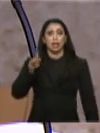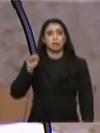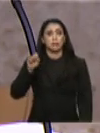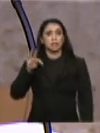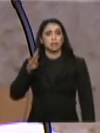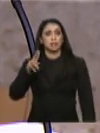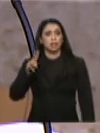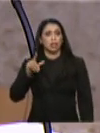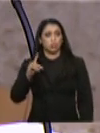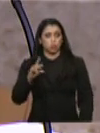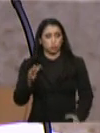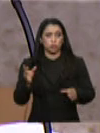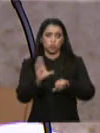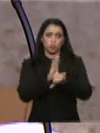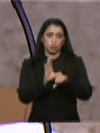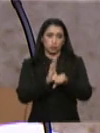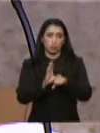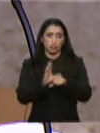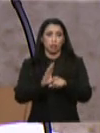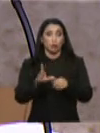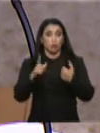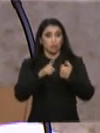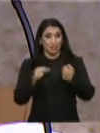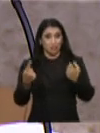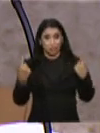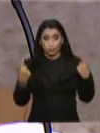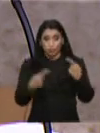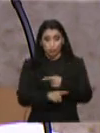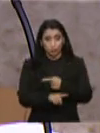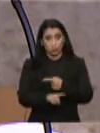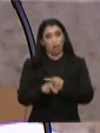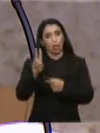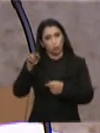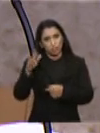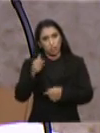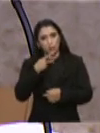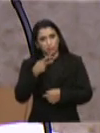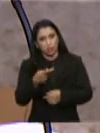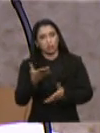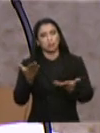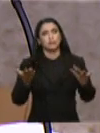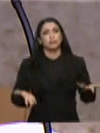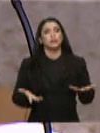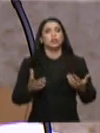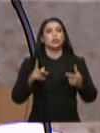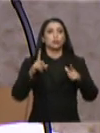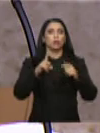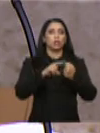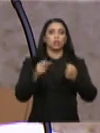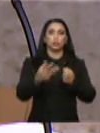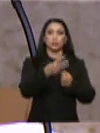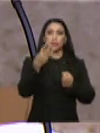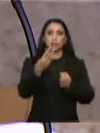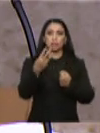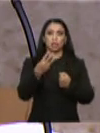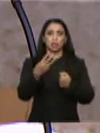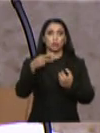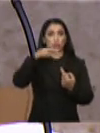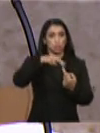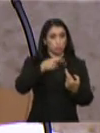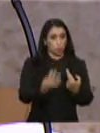Aqui, alegam-se transgredidos os artigos, a União, no caso, alega, transgredidos os artigos 3º,